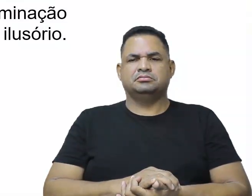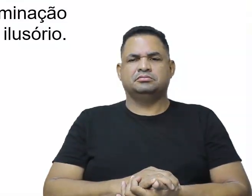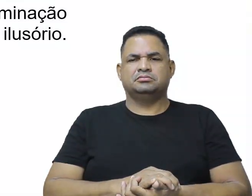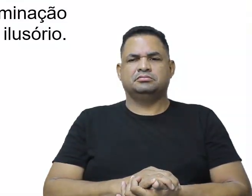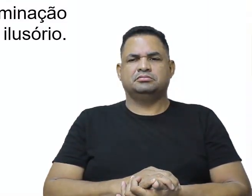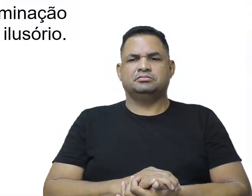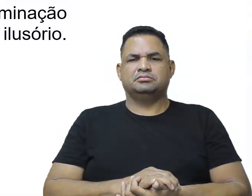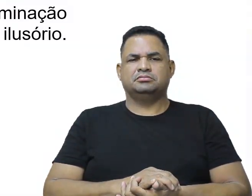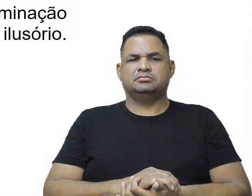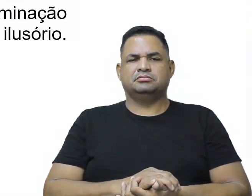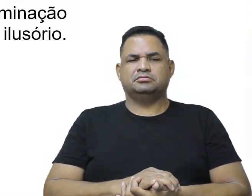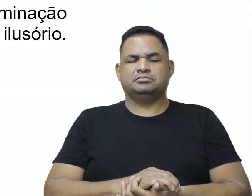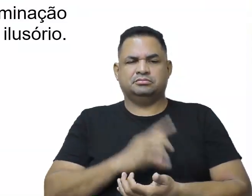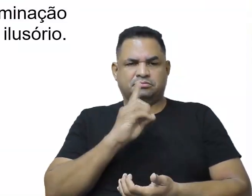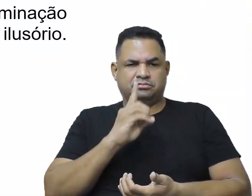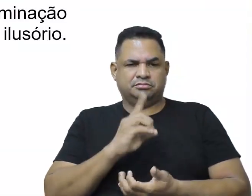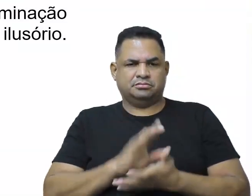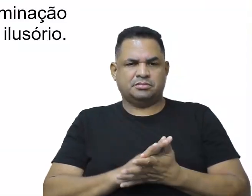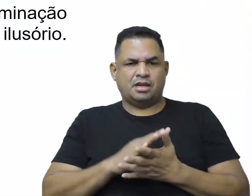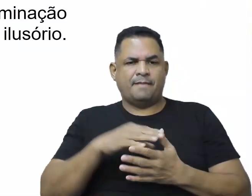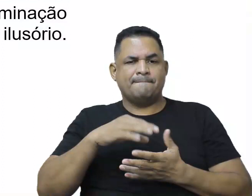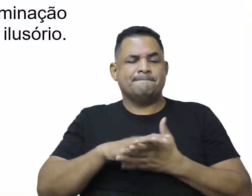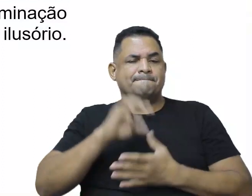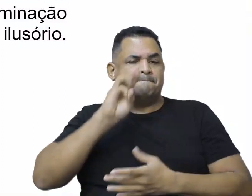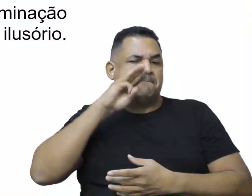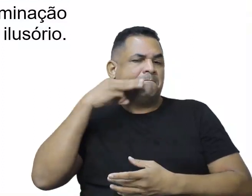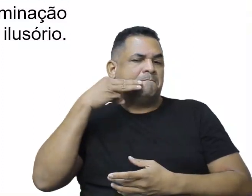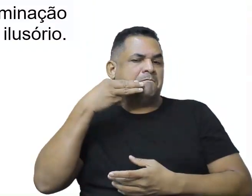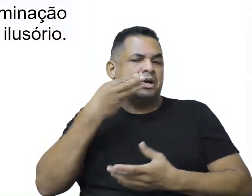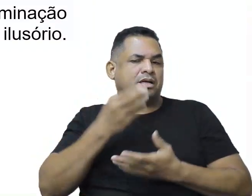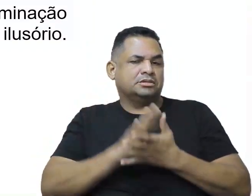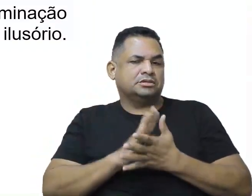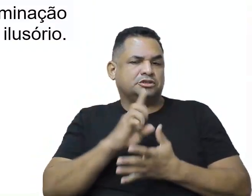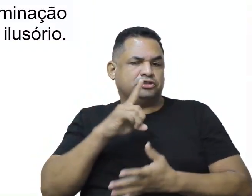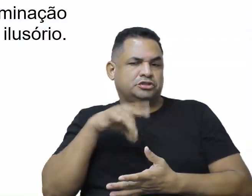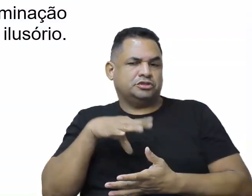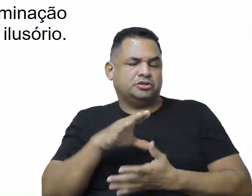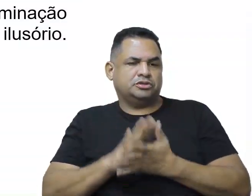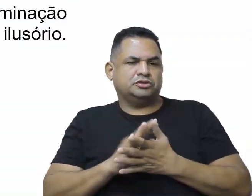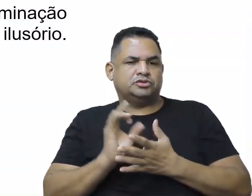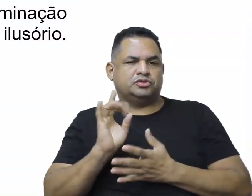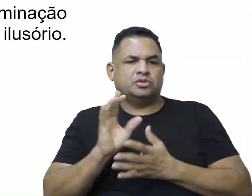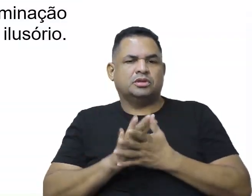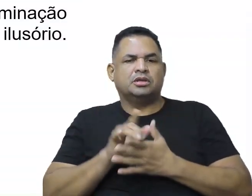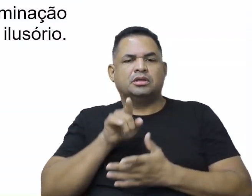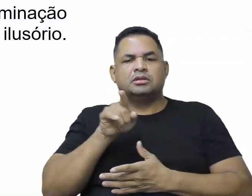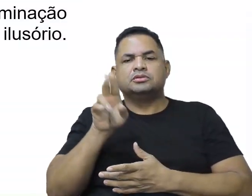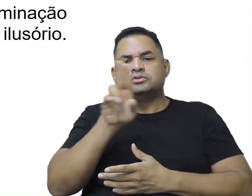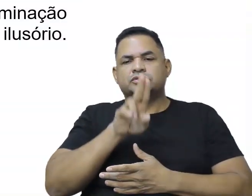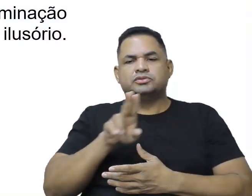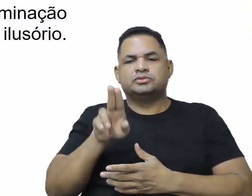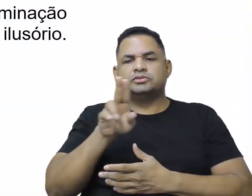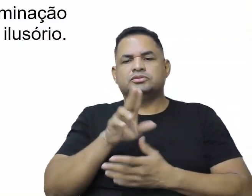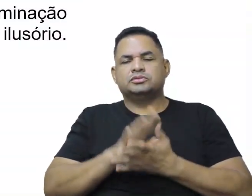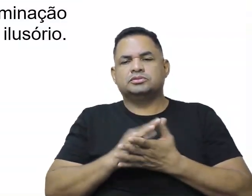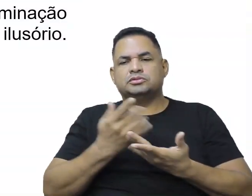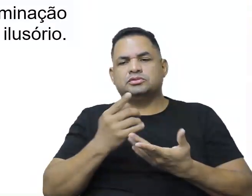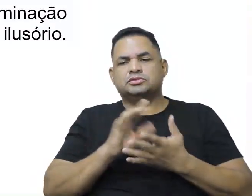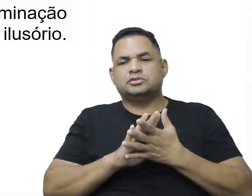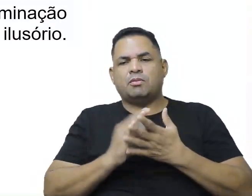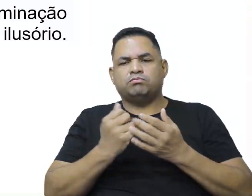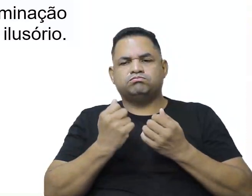correta de é para Marques de tal maneira insidiosa que somente aqueles que utilizam como